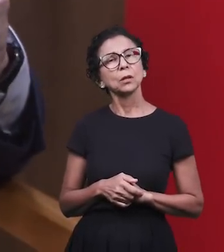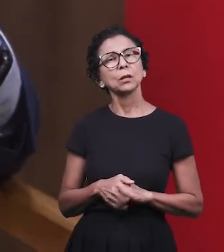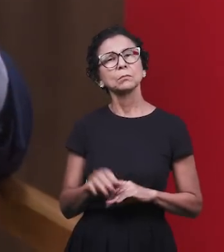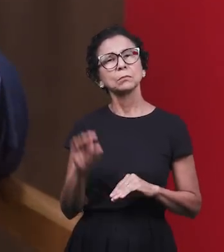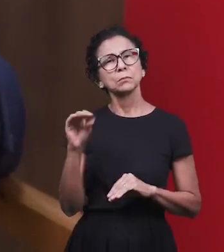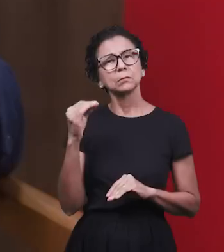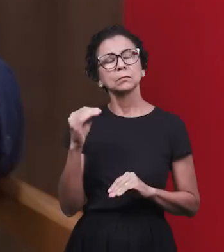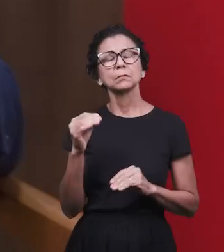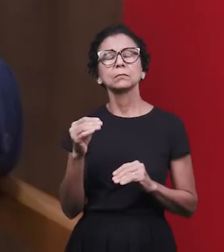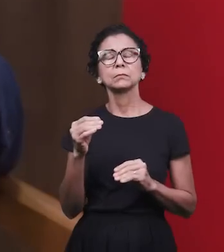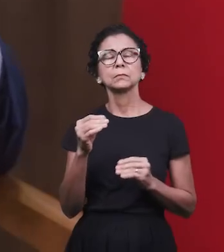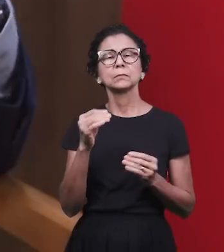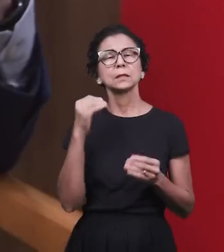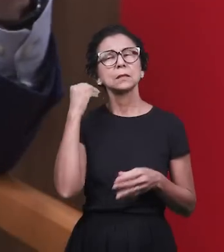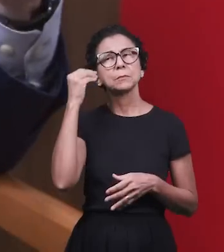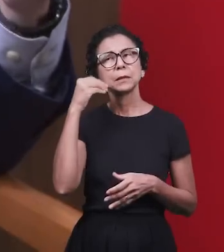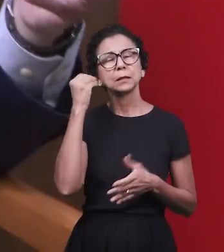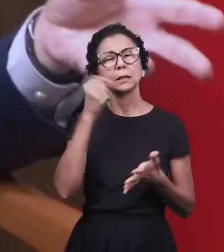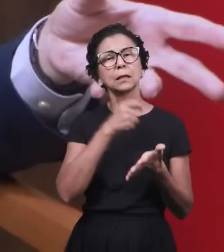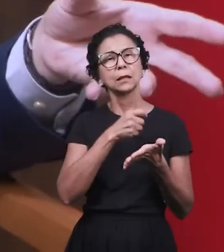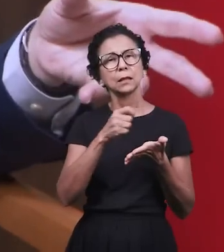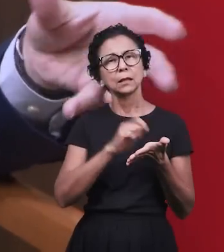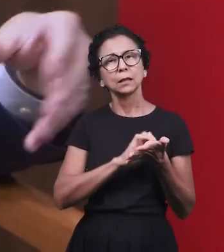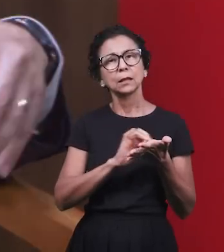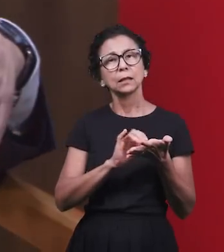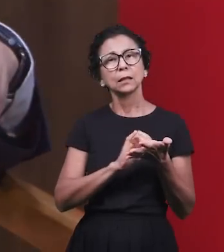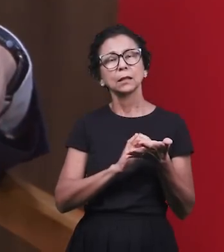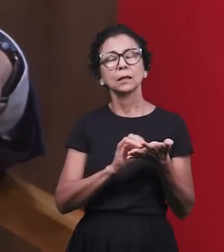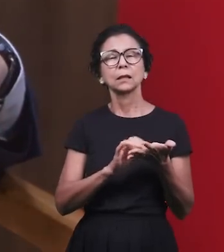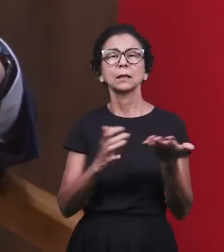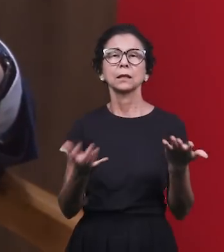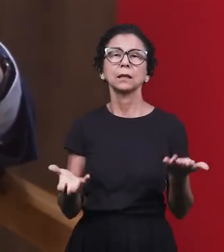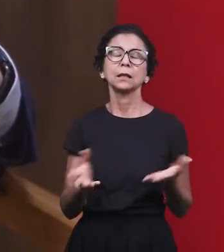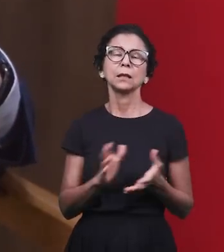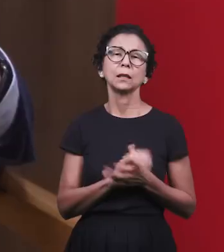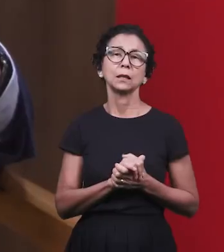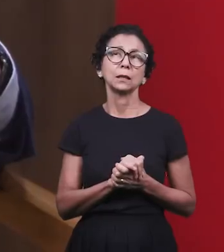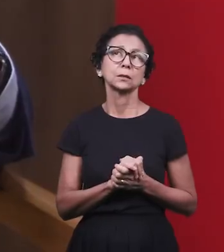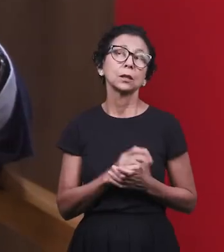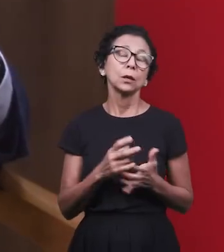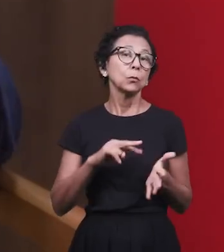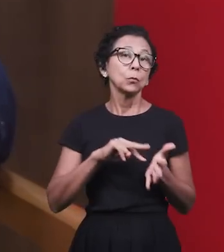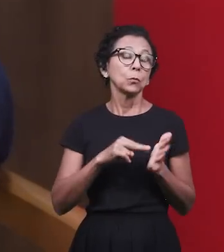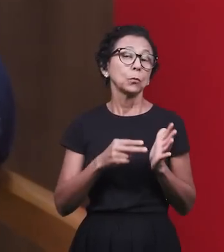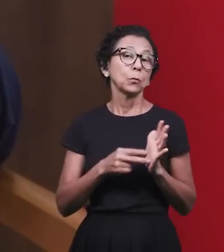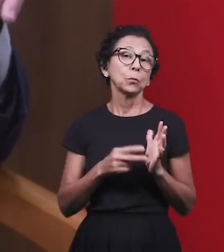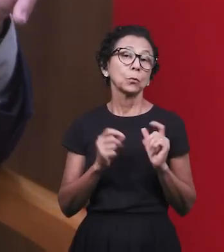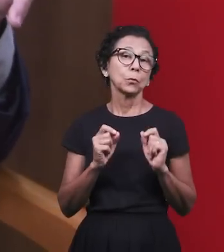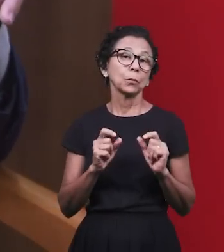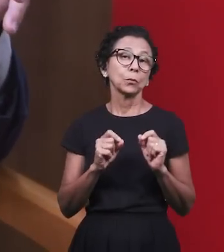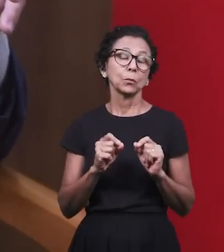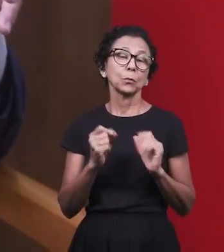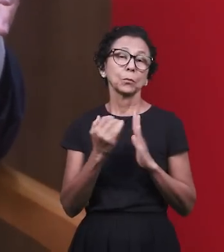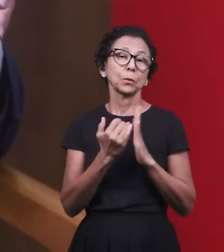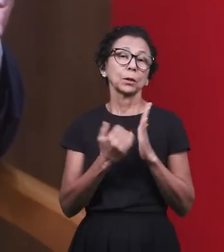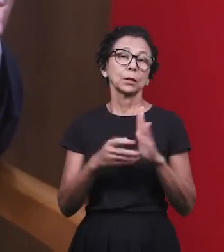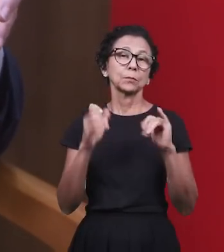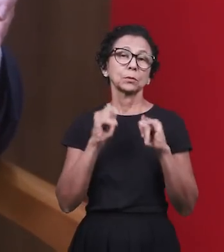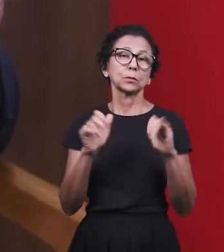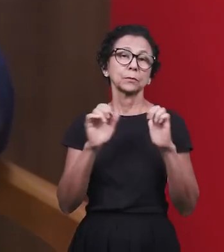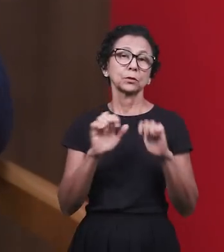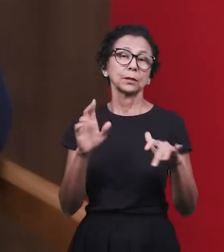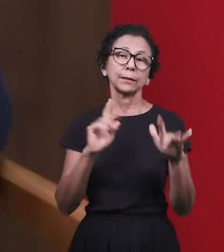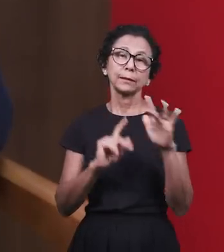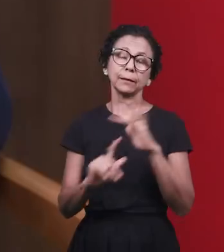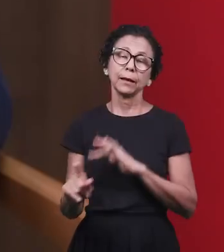falando da sua experiência, do programa, o que ele tem representado para a sua família. Isso pode ser feito